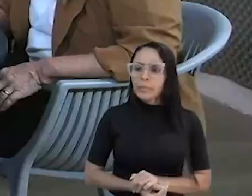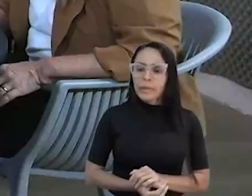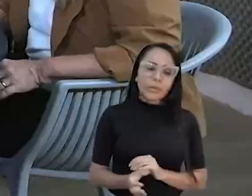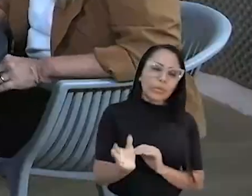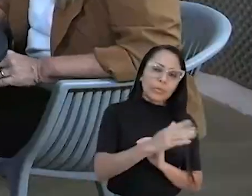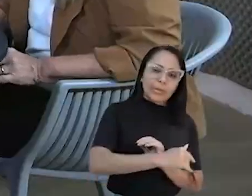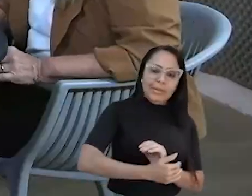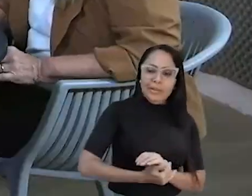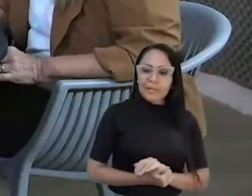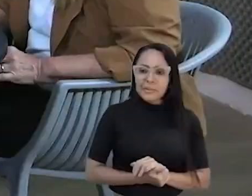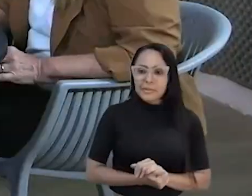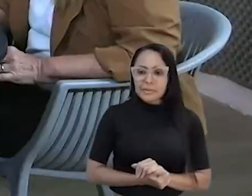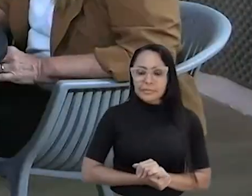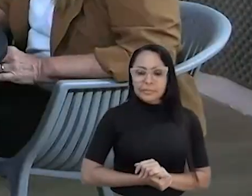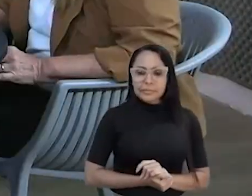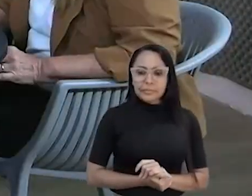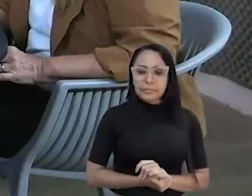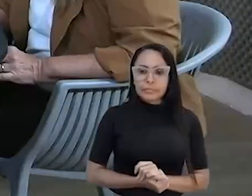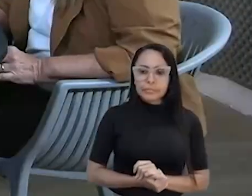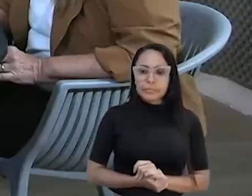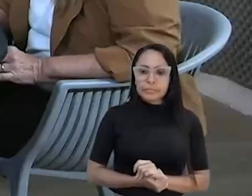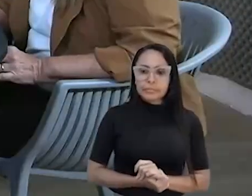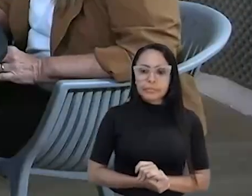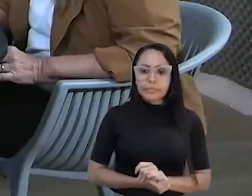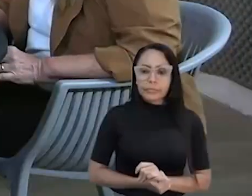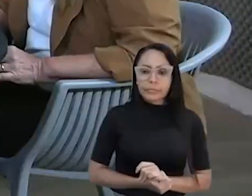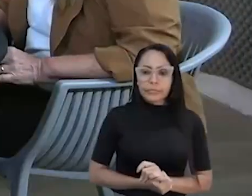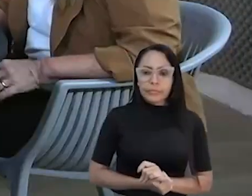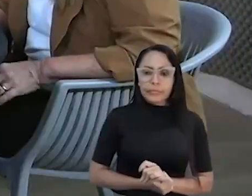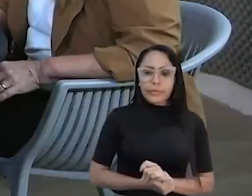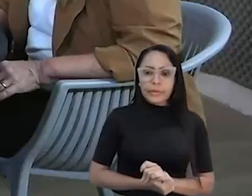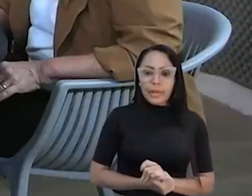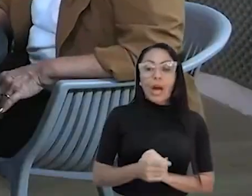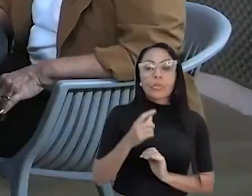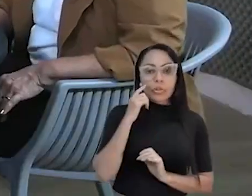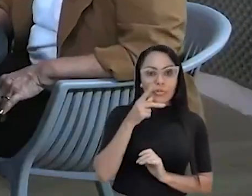lá. A gente se empolga bastante. A gente fala, viu,